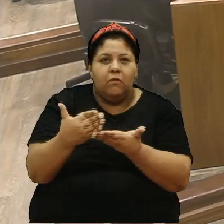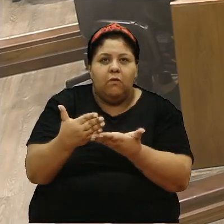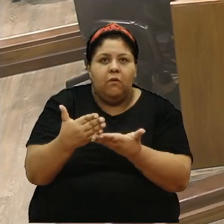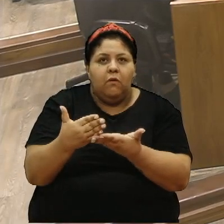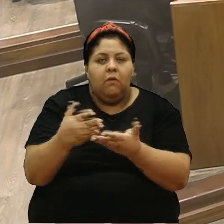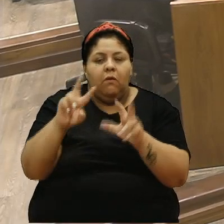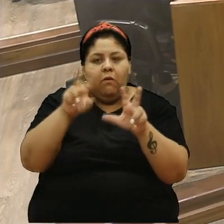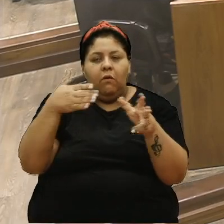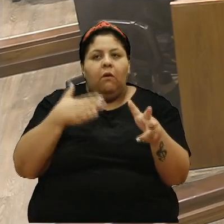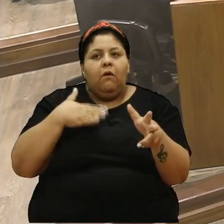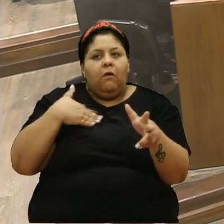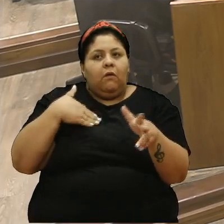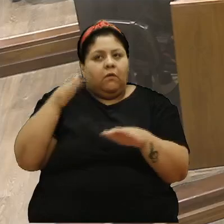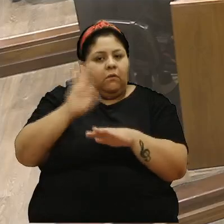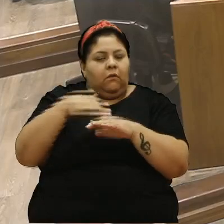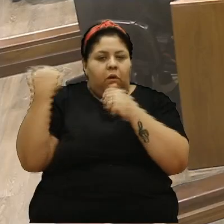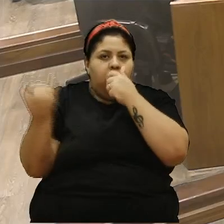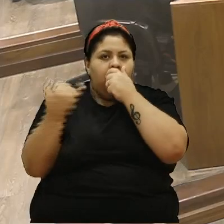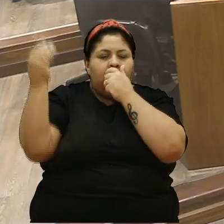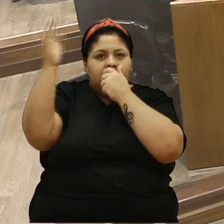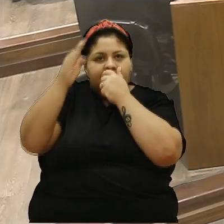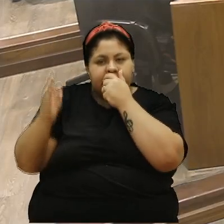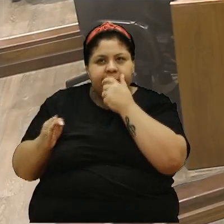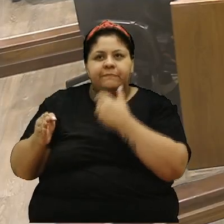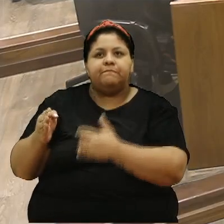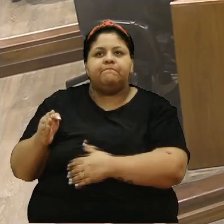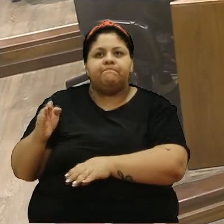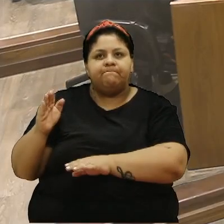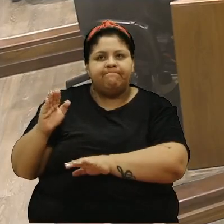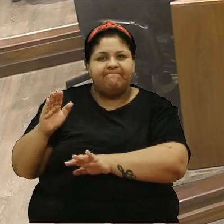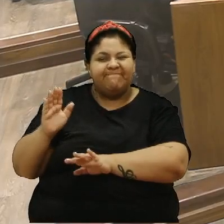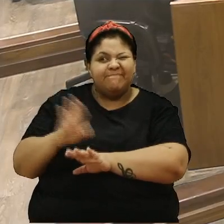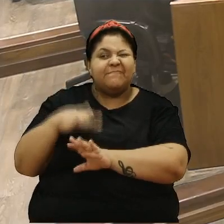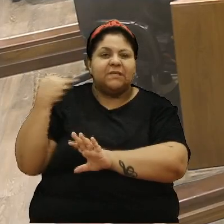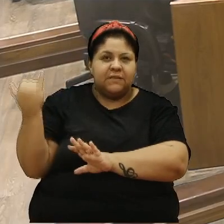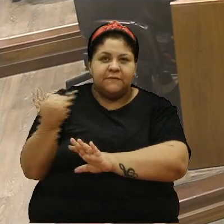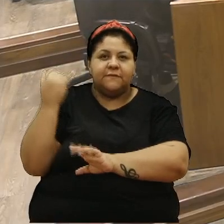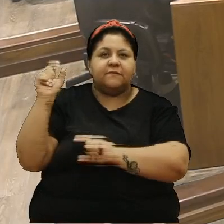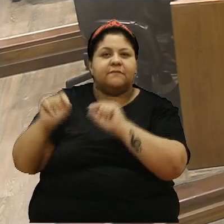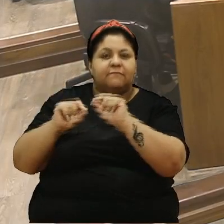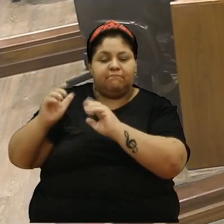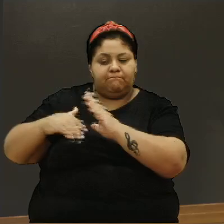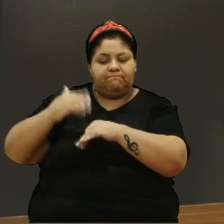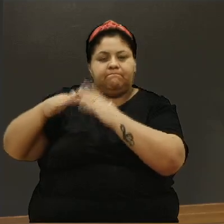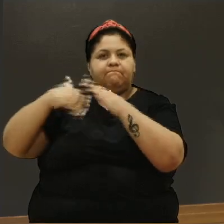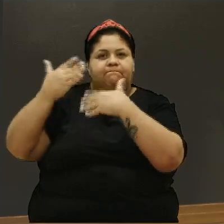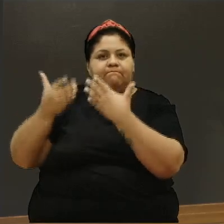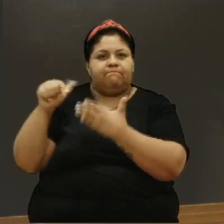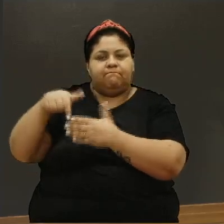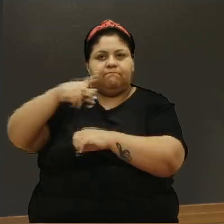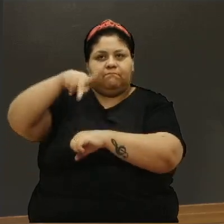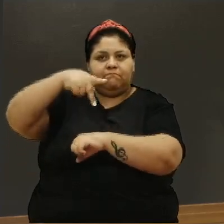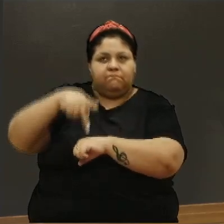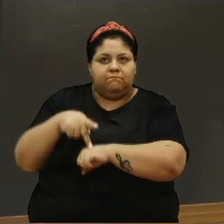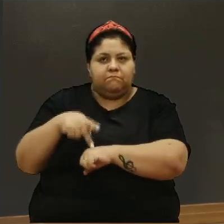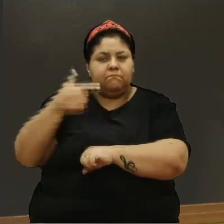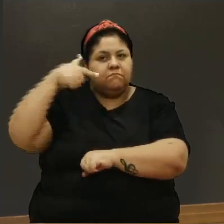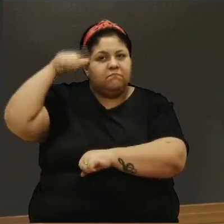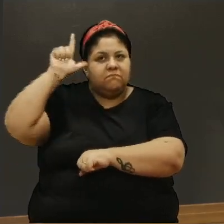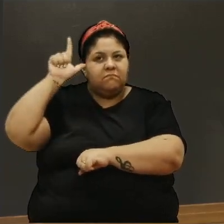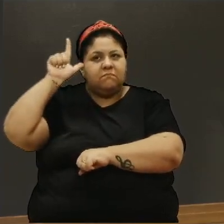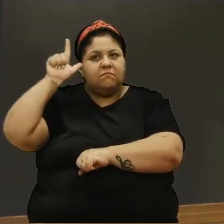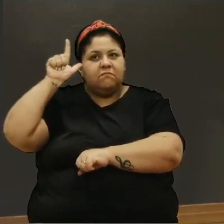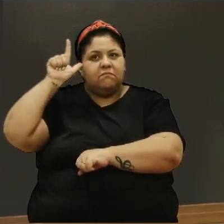tema que, para mim, é o tema mais caro do Brasil e mais caro para quem quer desenvolver nesse país. Ontem, o